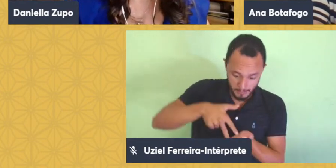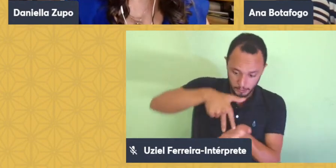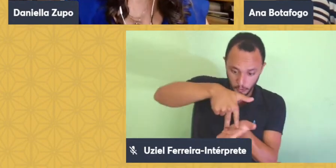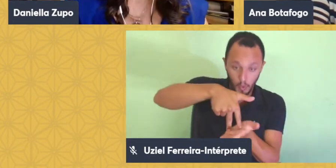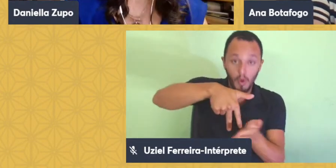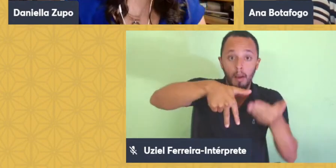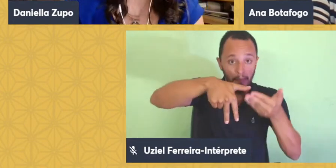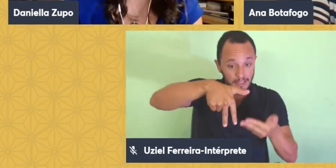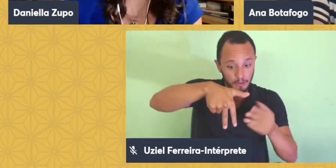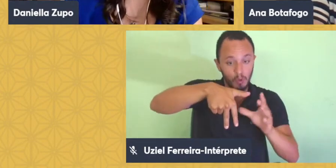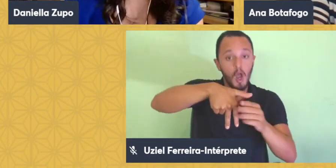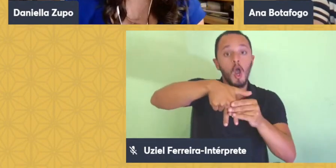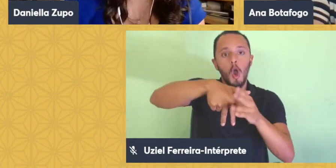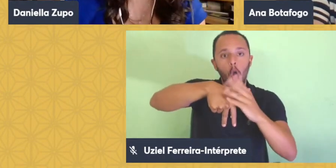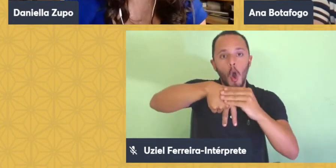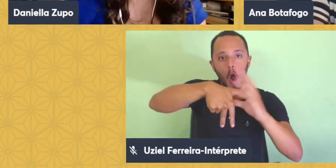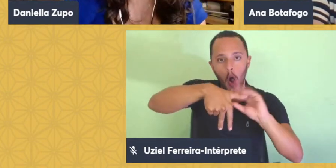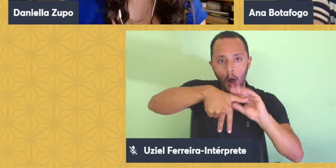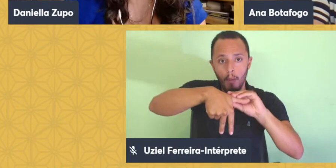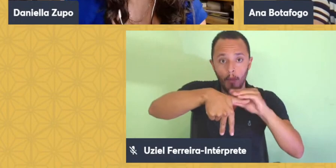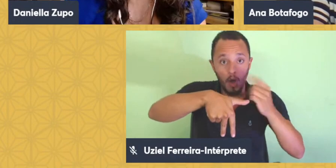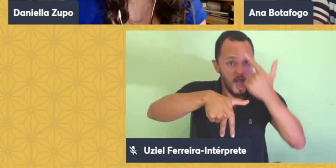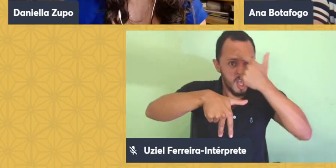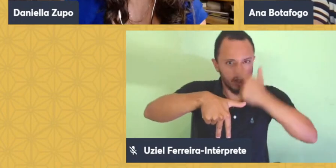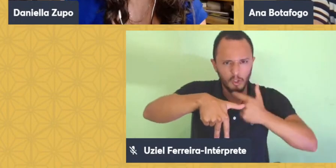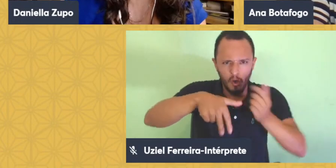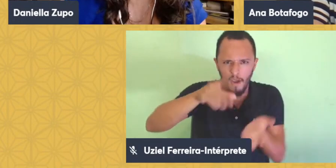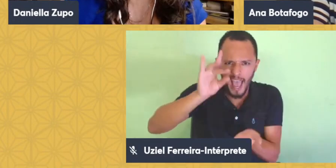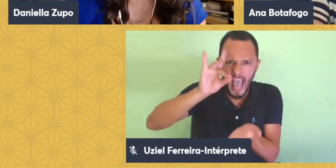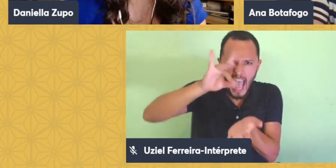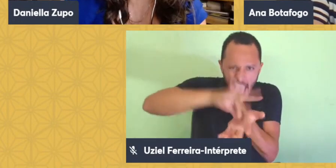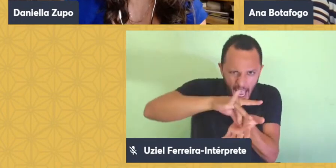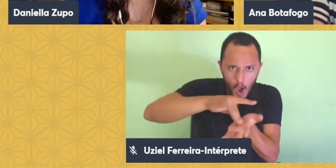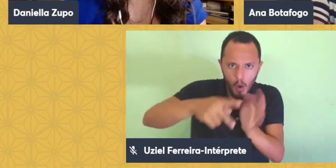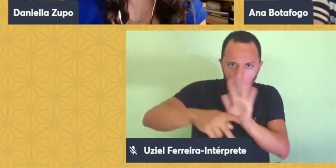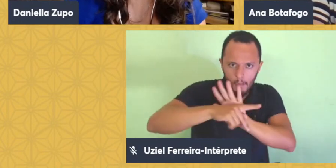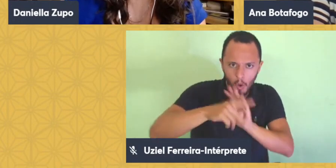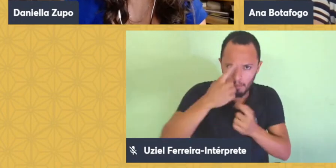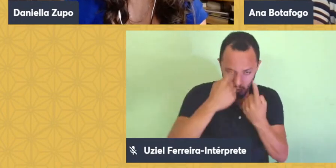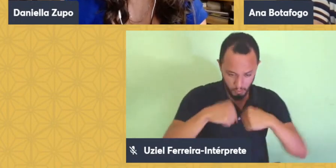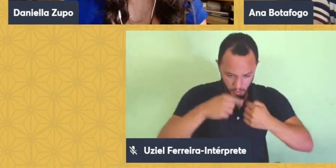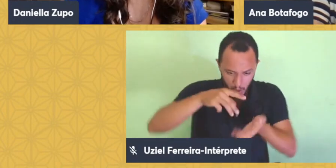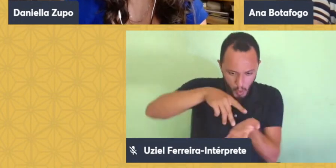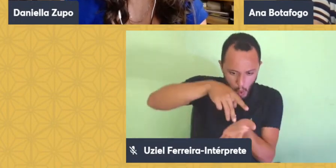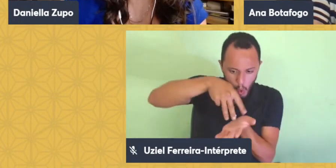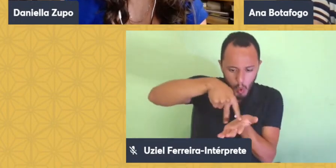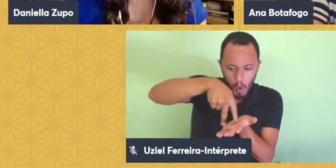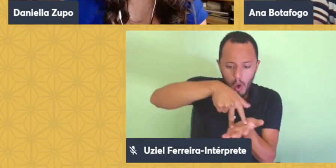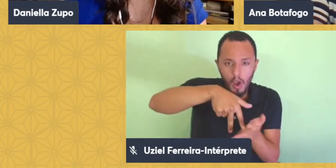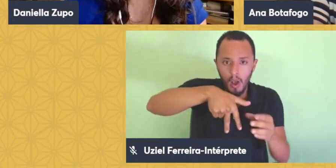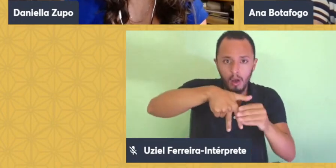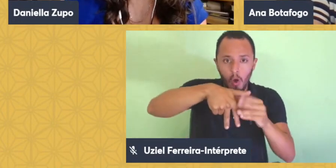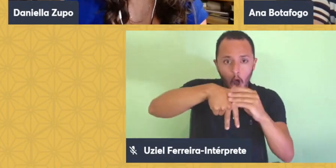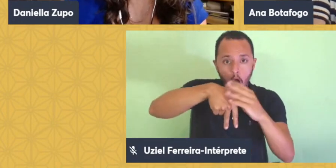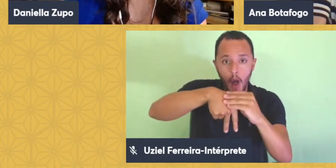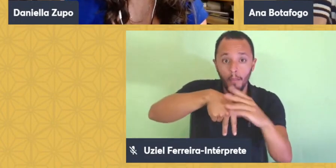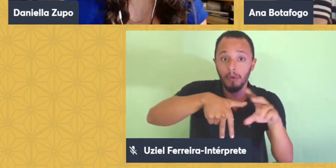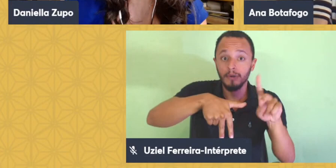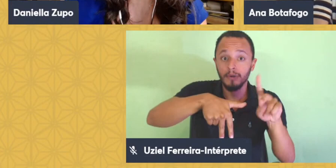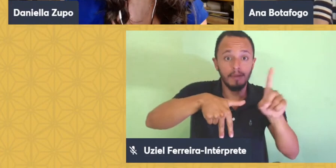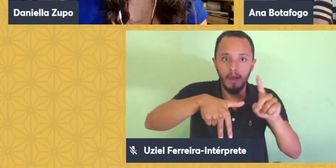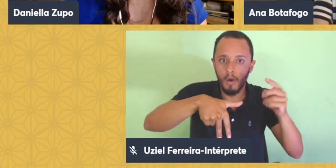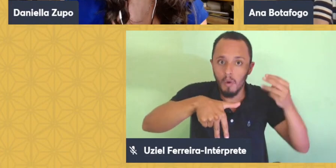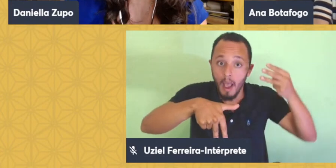corpo nós não temos existência real a parte de nossos corpos o que acontece em nossas mentes é